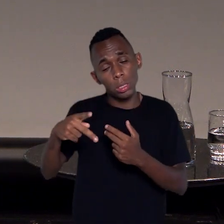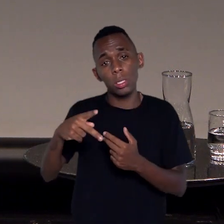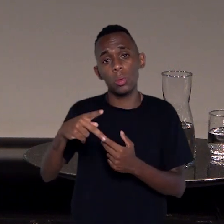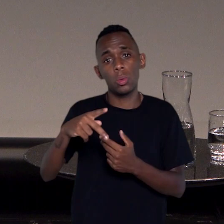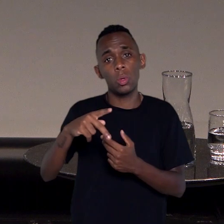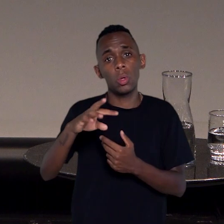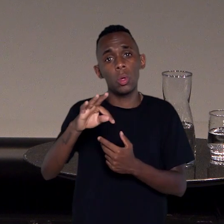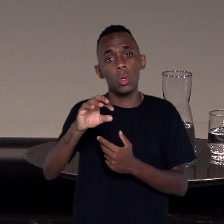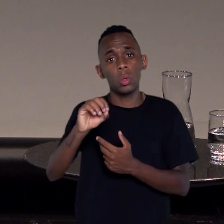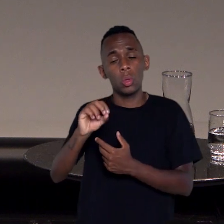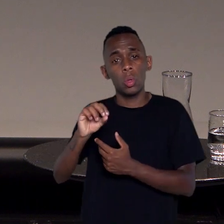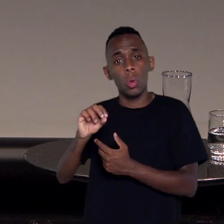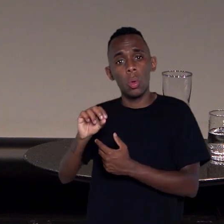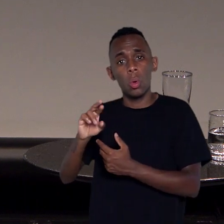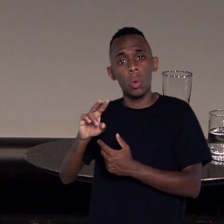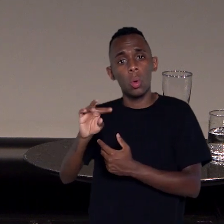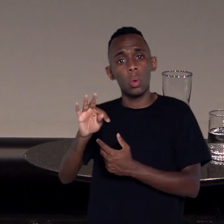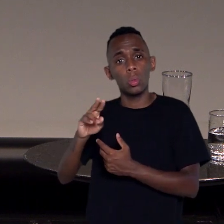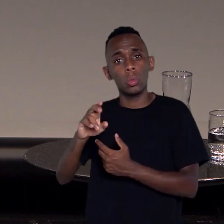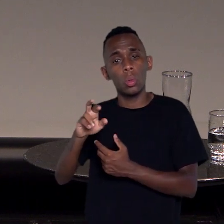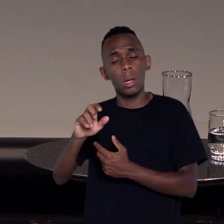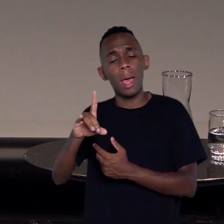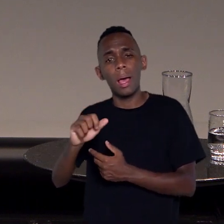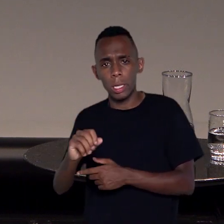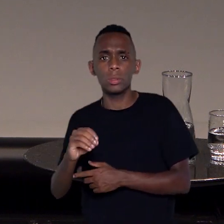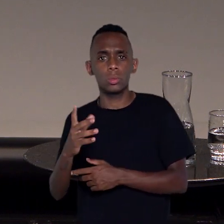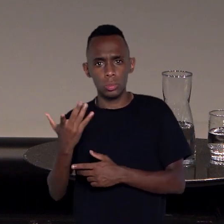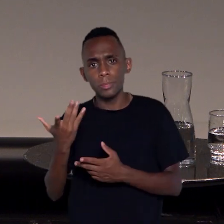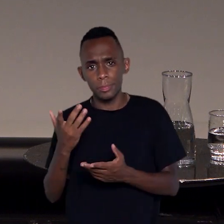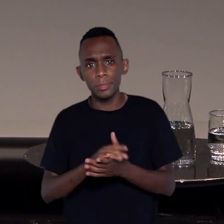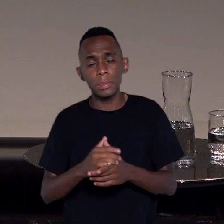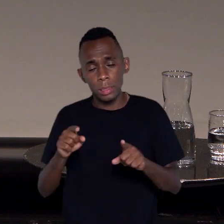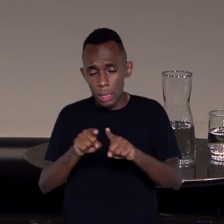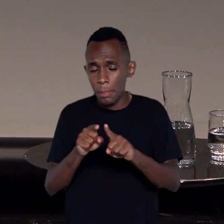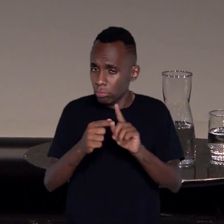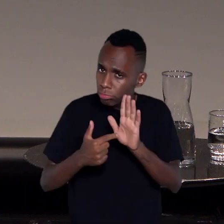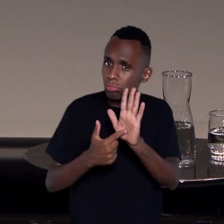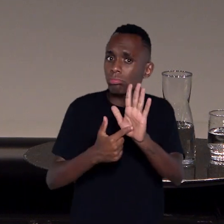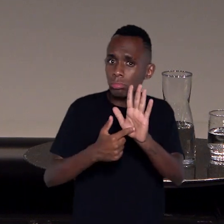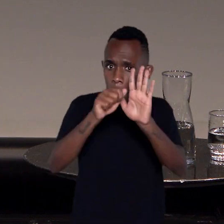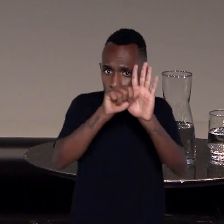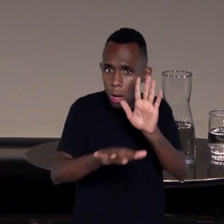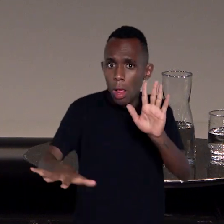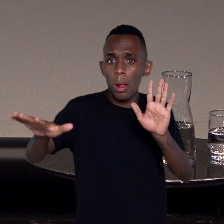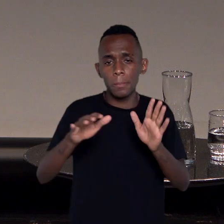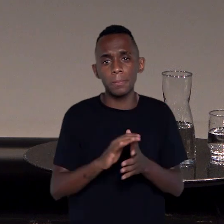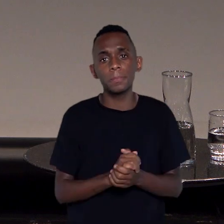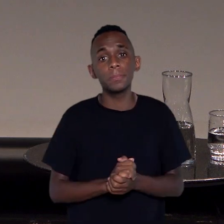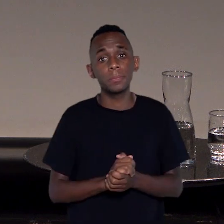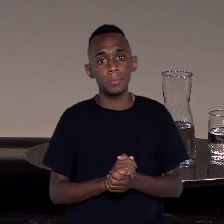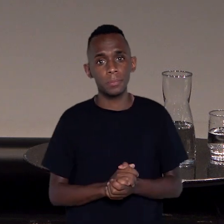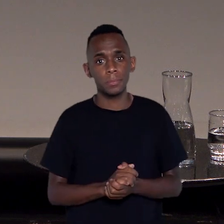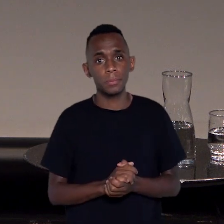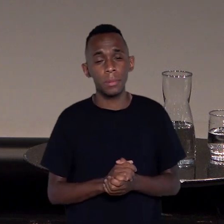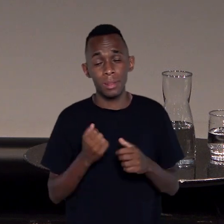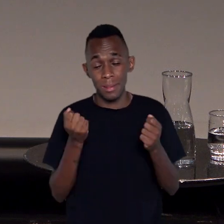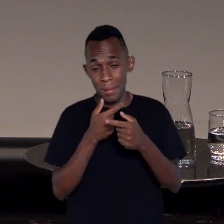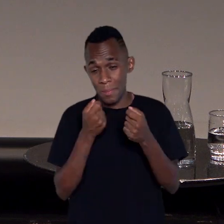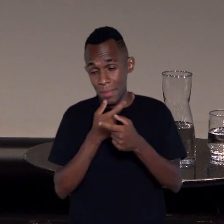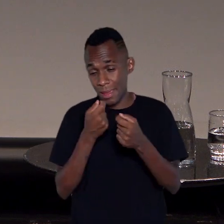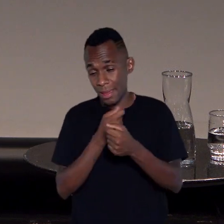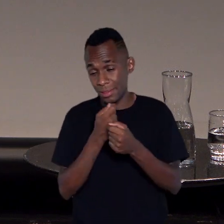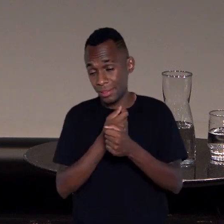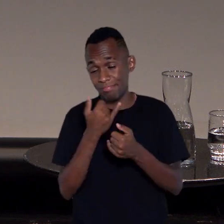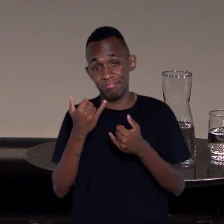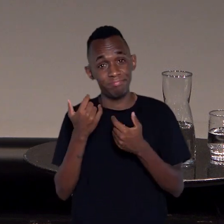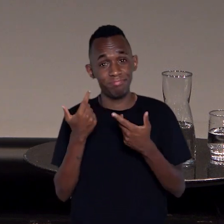Eugênio Butti fazendo sacanagem. Pergunta Itamar para mim se ele queria falar torturado e não torturado. Está registrado, viu, gente? Essa piadinha